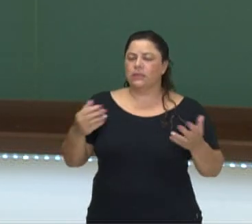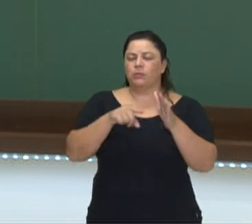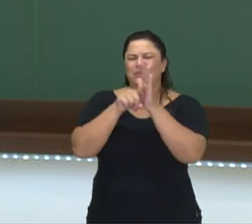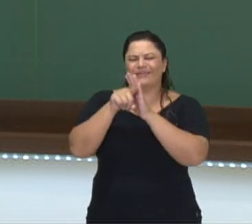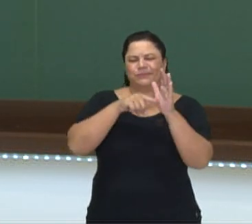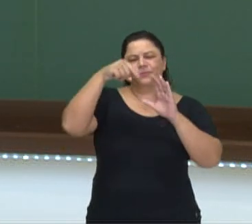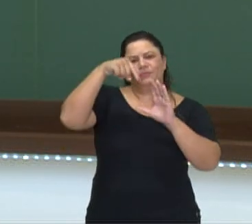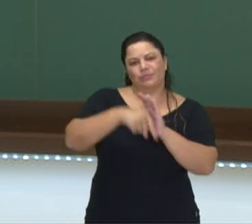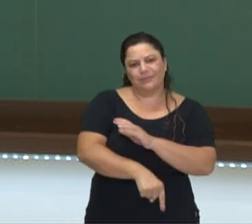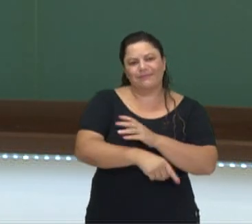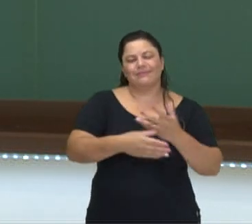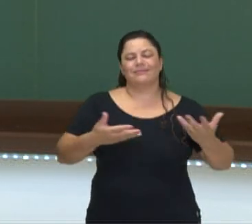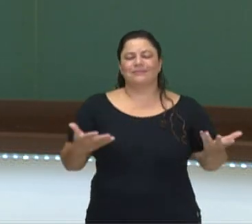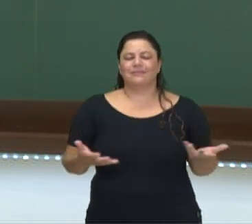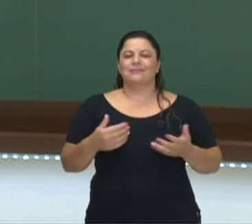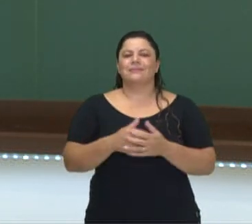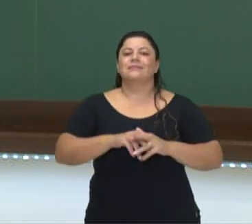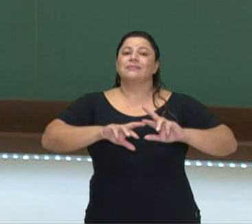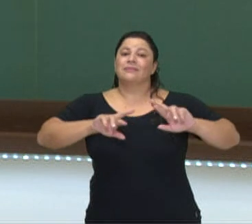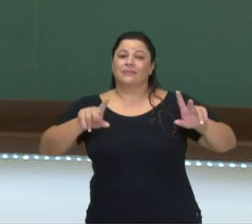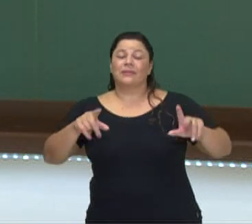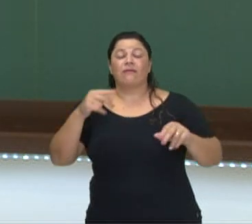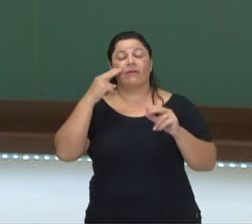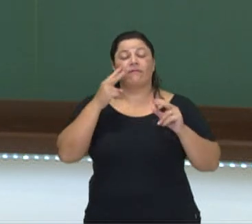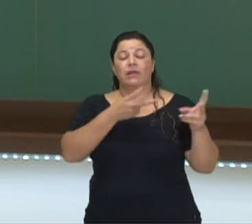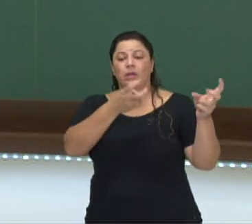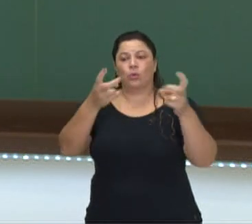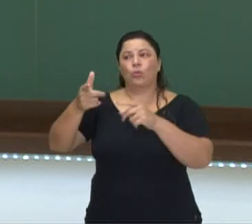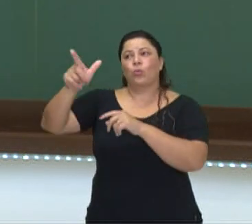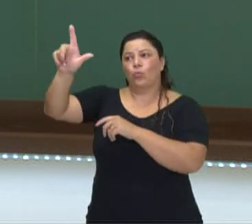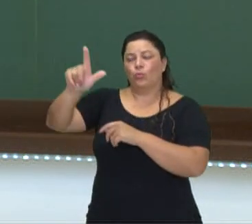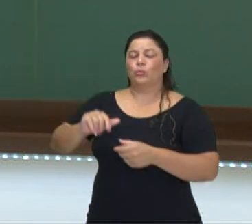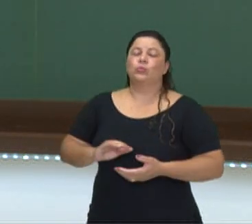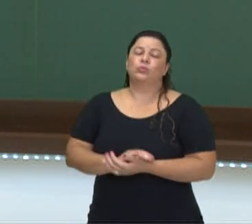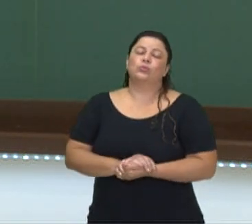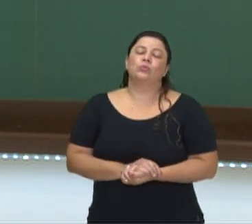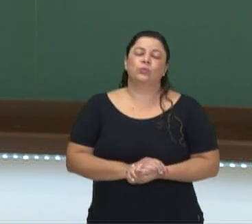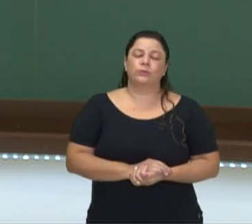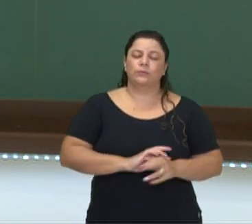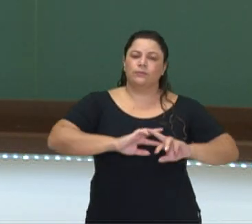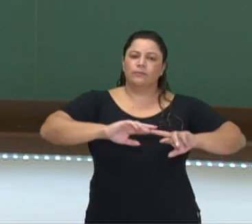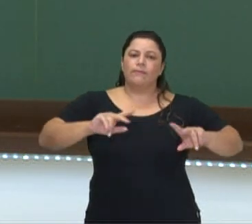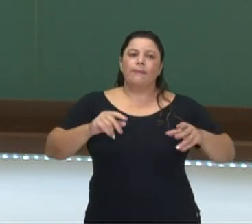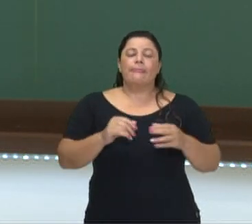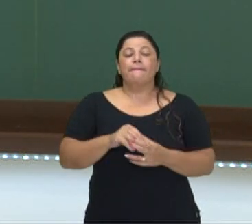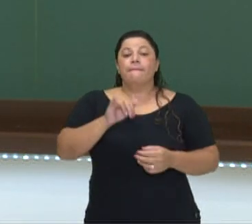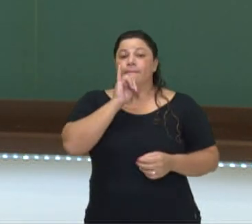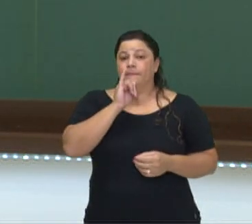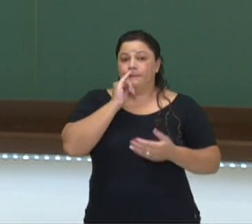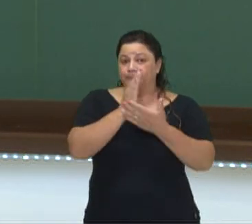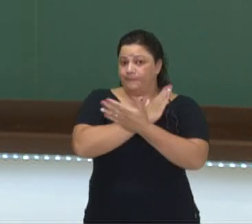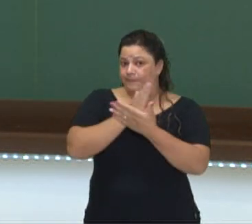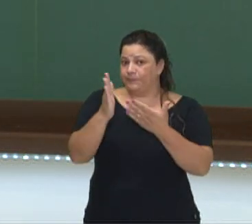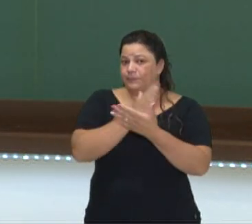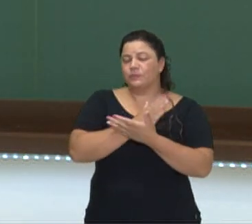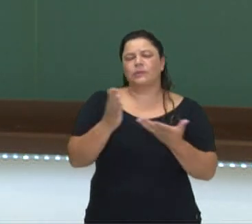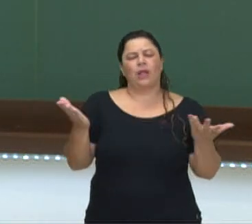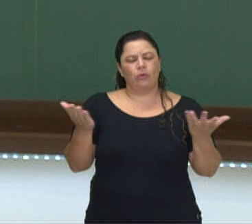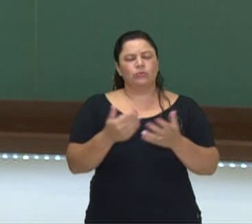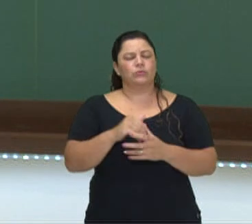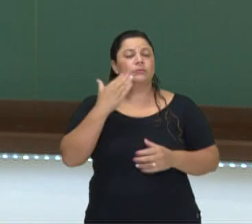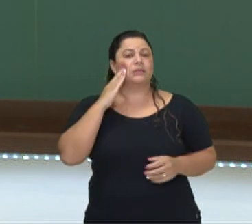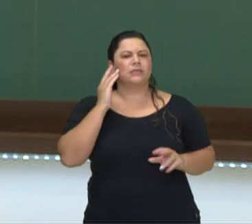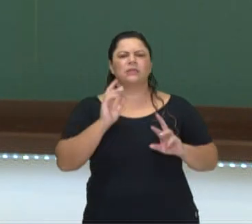estudar de forma mais aprofundada, a gente vai ver outras questões, mas eu trouxe alguns exemplos para a gente entender por que nós temos